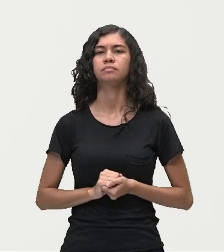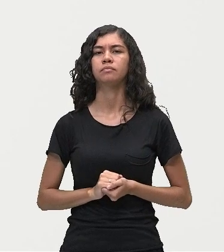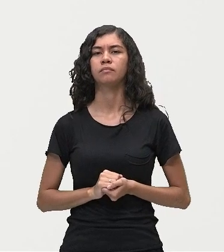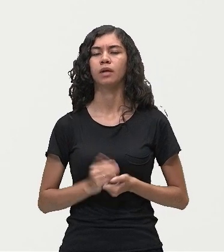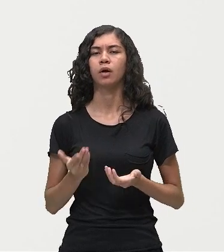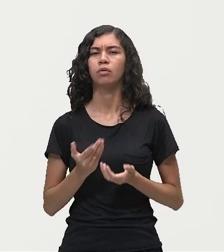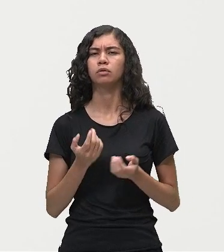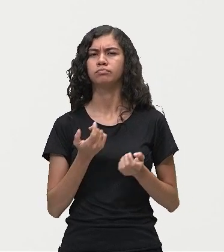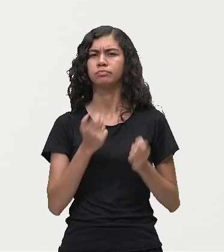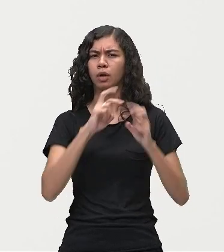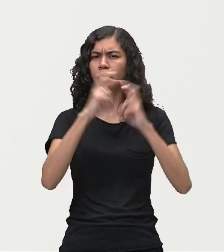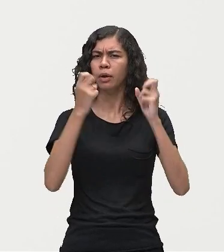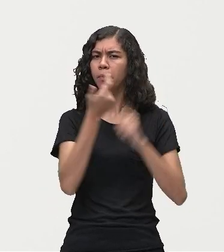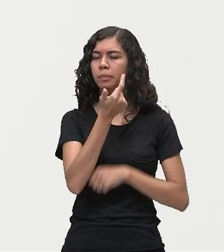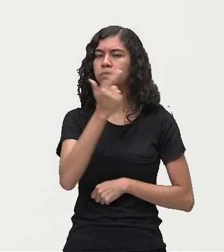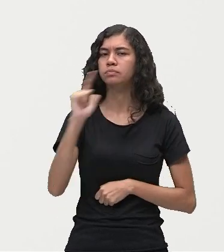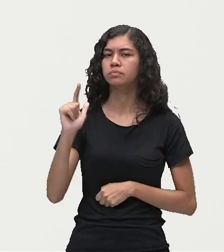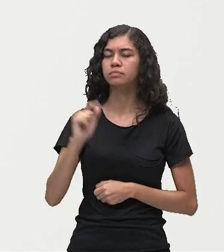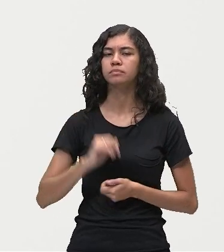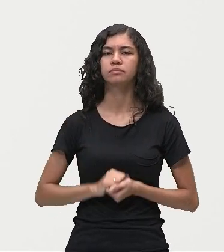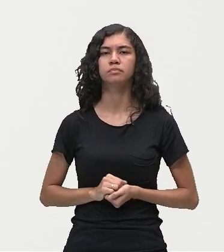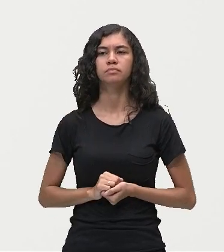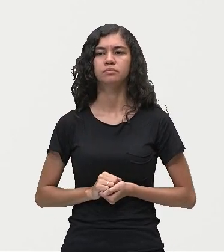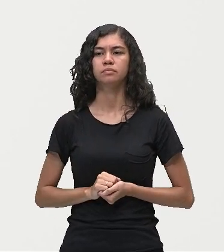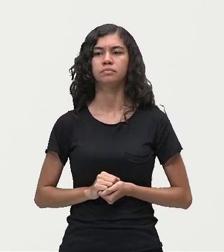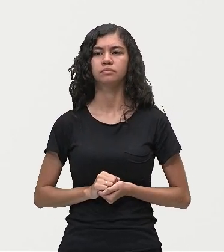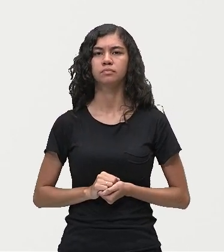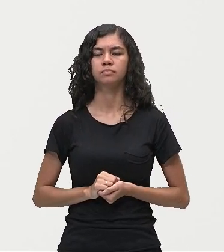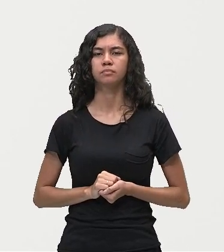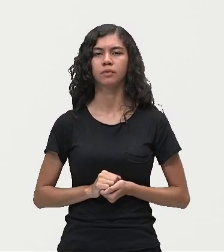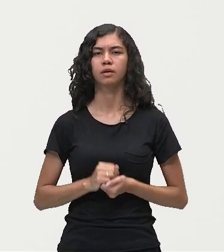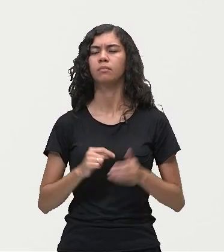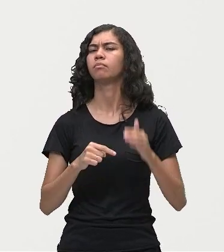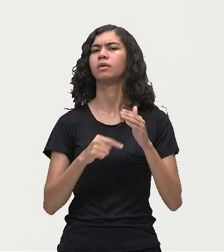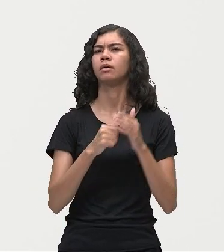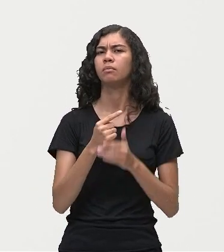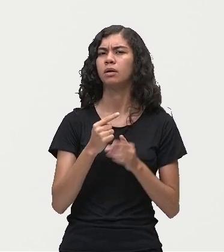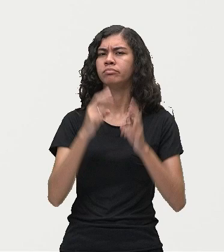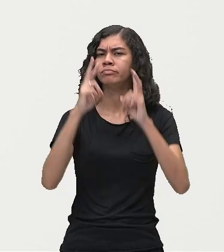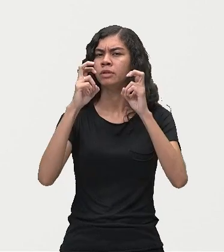outro assunto. A gente viu, nosso primeiro assunto foi sobre